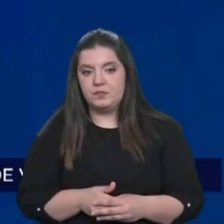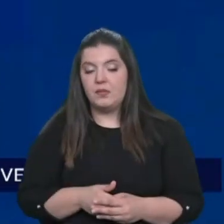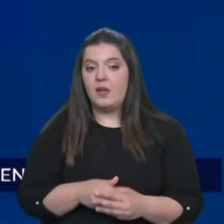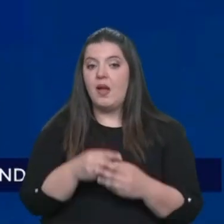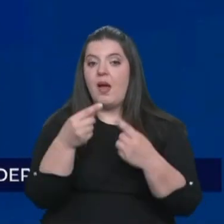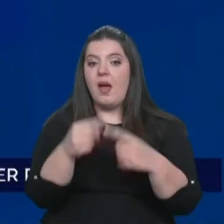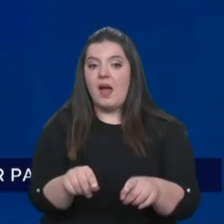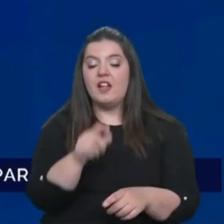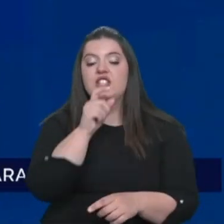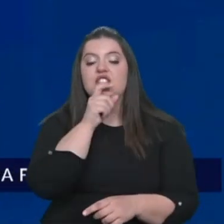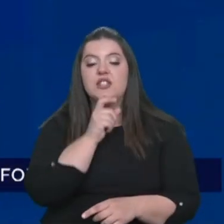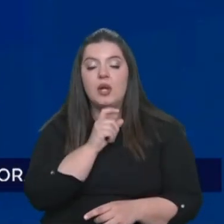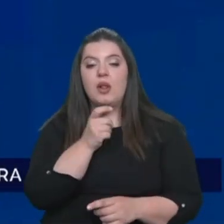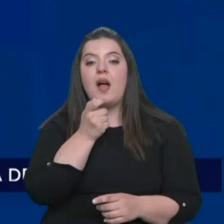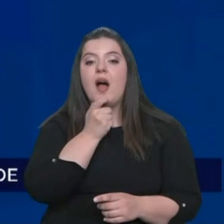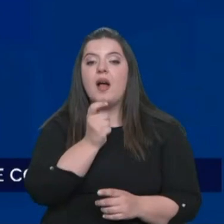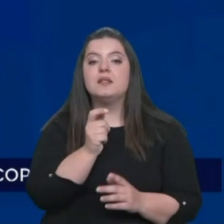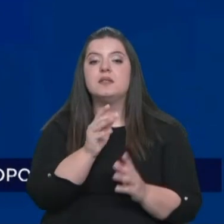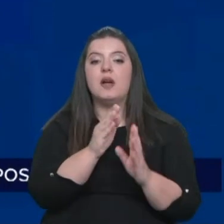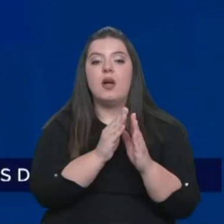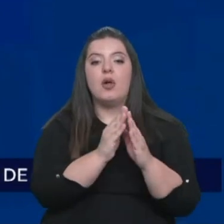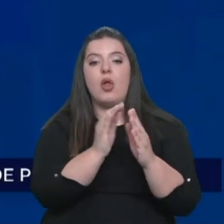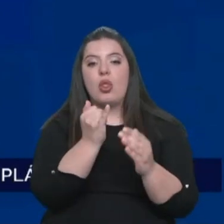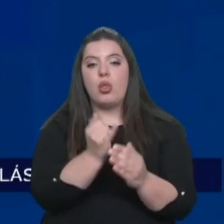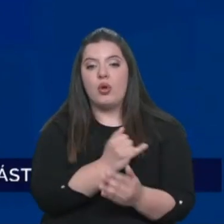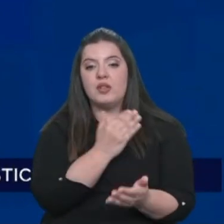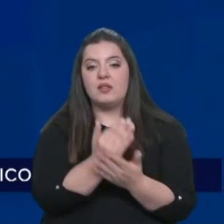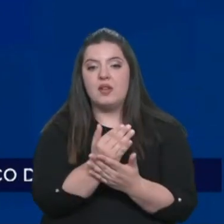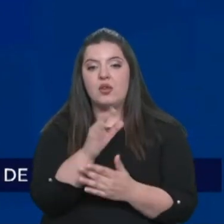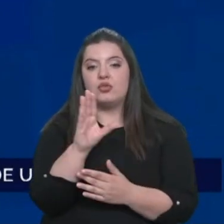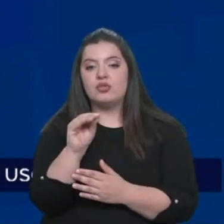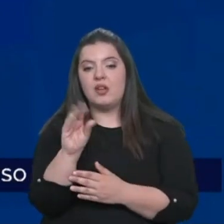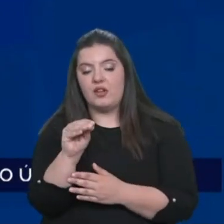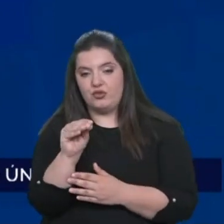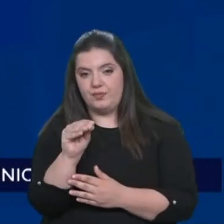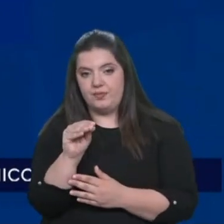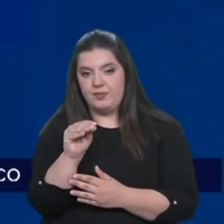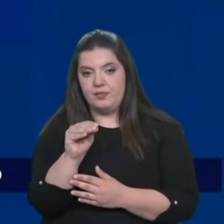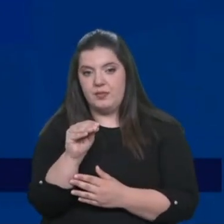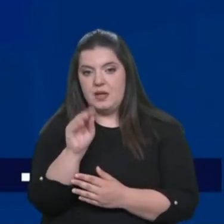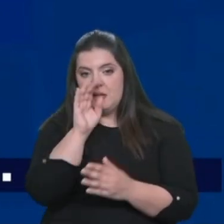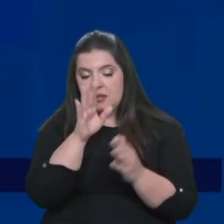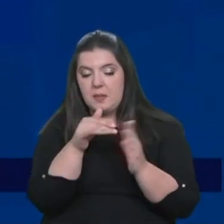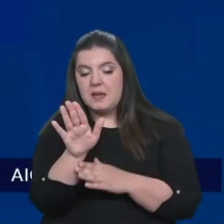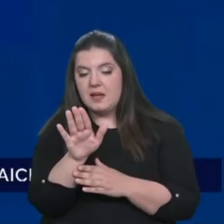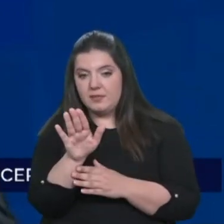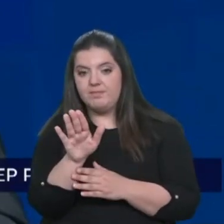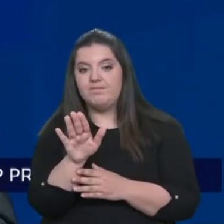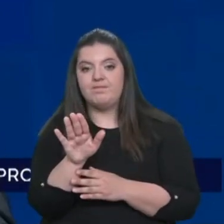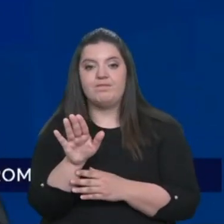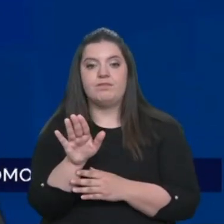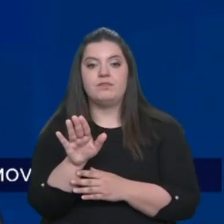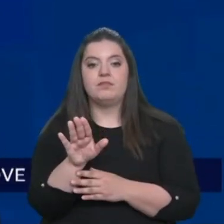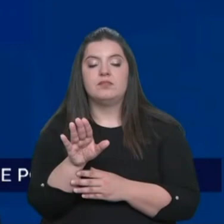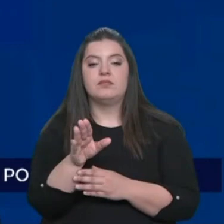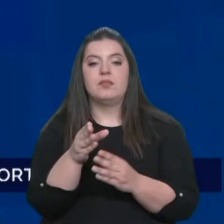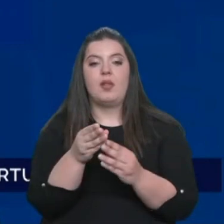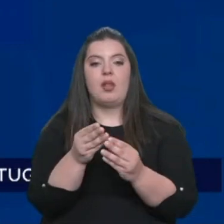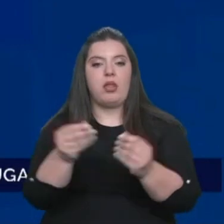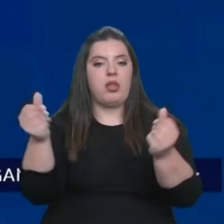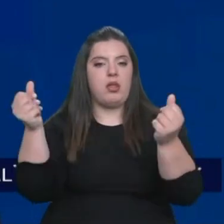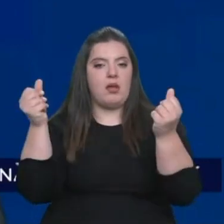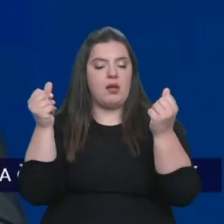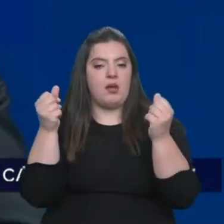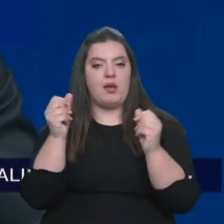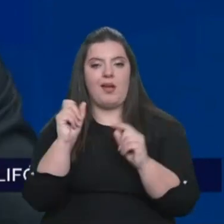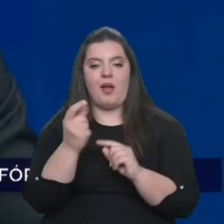existe gelo enquanto a inclinação do eixo for entre os 2 e os 10 graus. Se passados os 10 graus, sublima muito rapidamente, deixamos